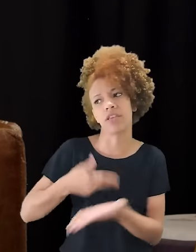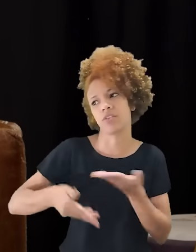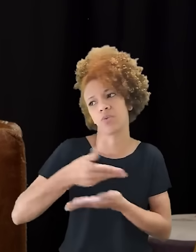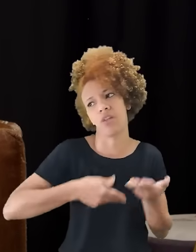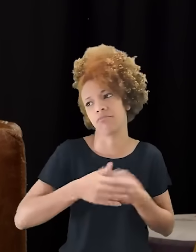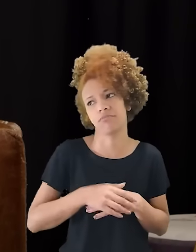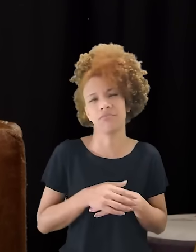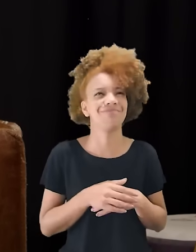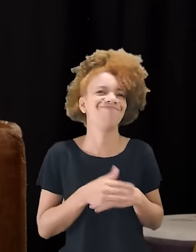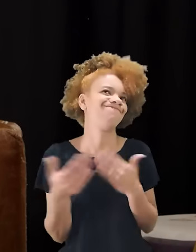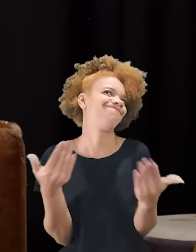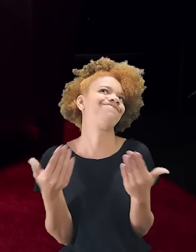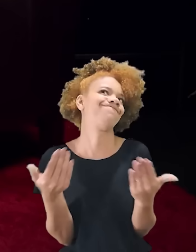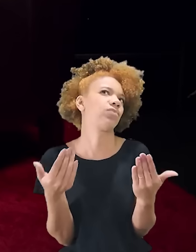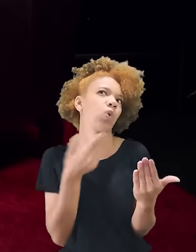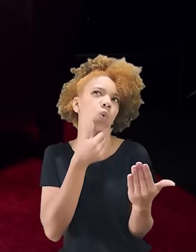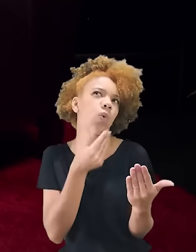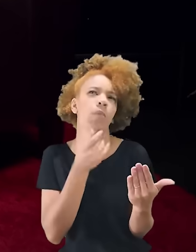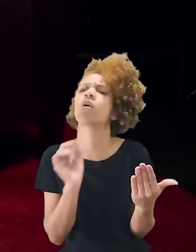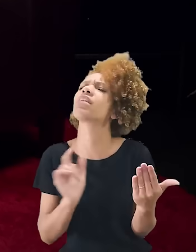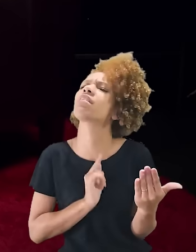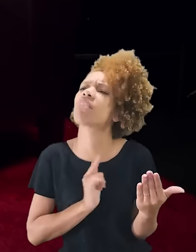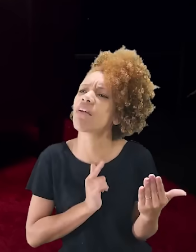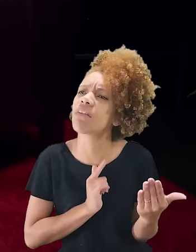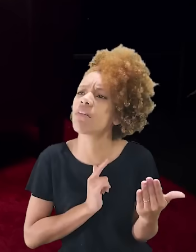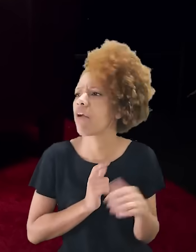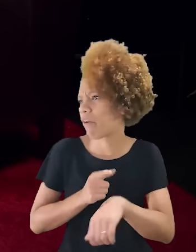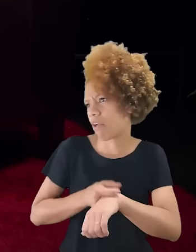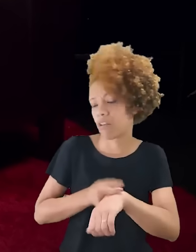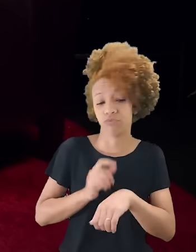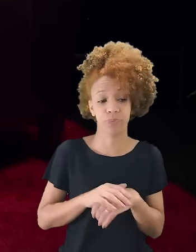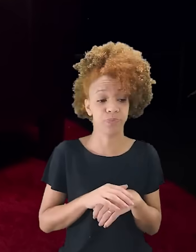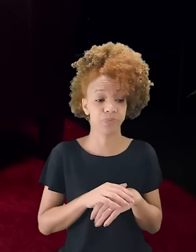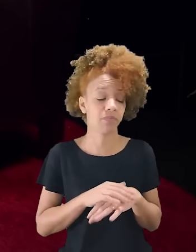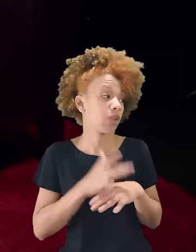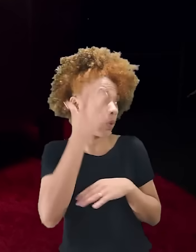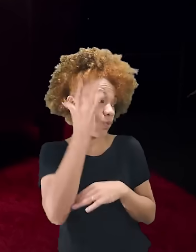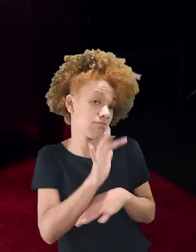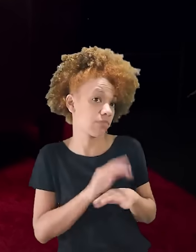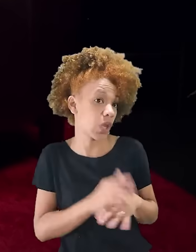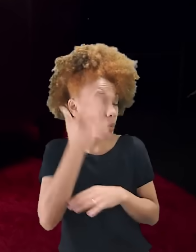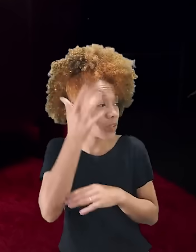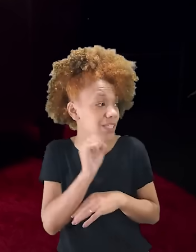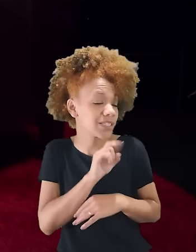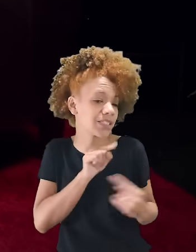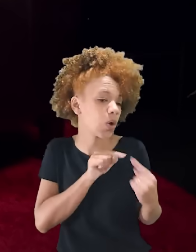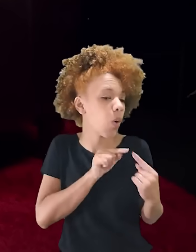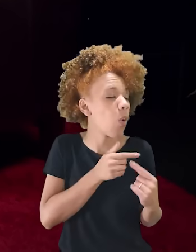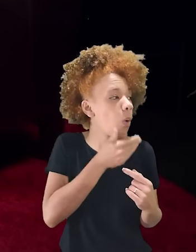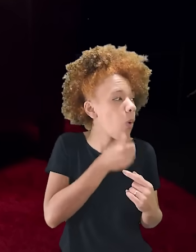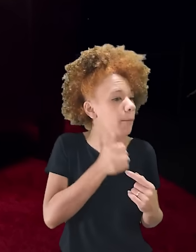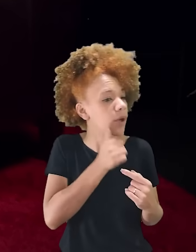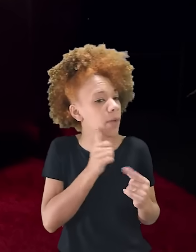circular né Tem pe tô tentando comparar com um homem O que que a gente tem cara aqui do lado aqui do lado não sei eu não sei se tem a ver com